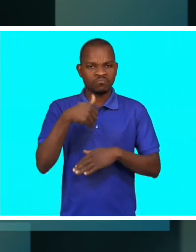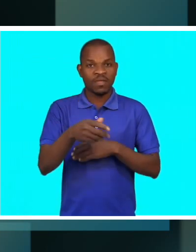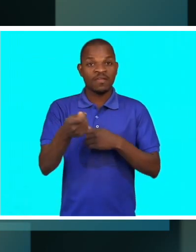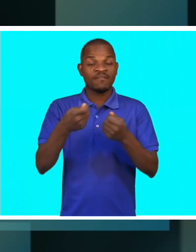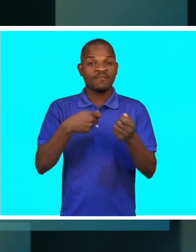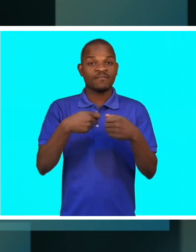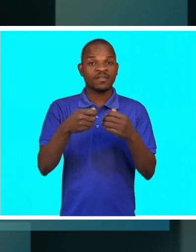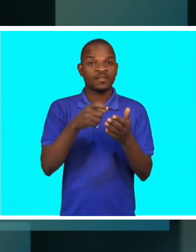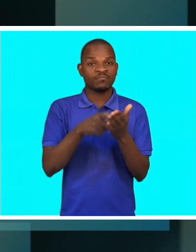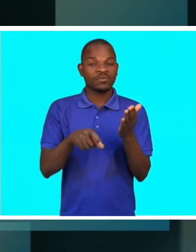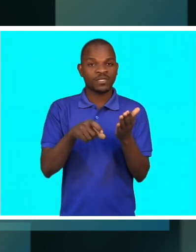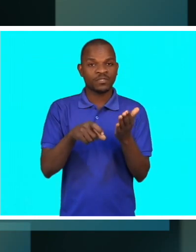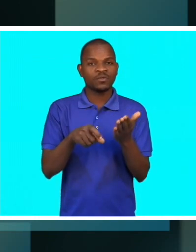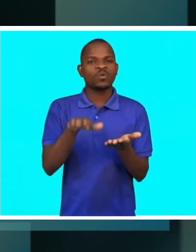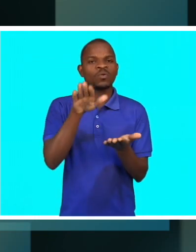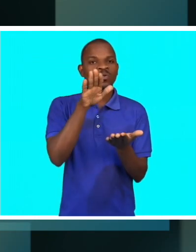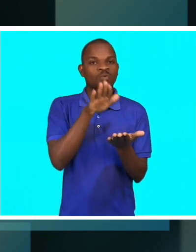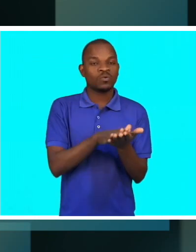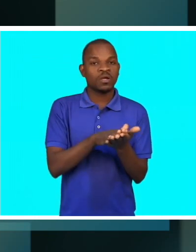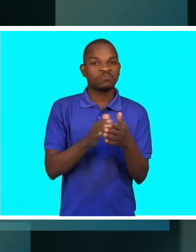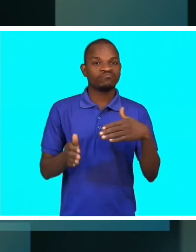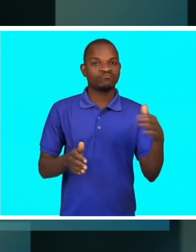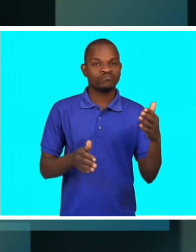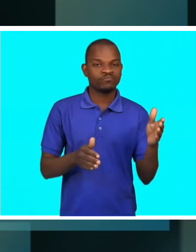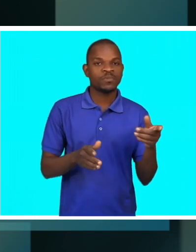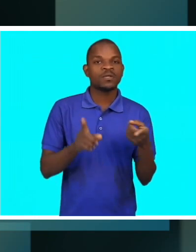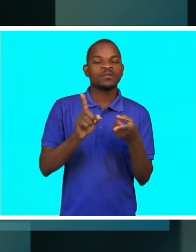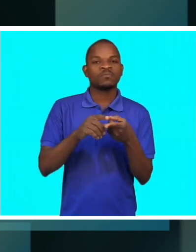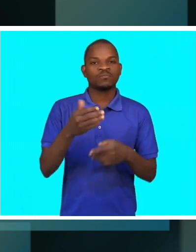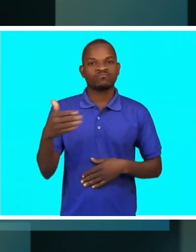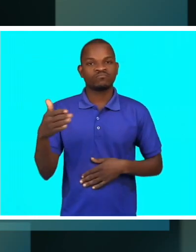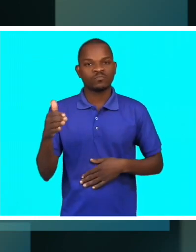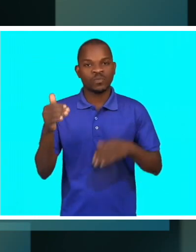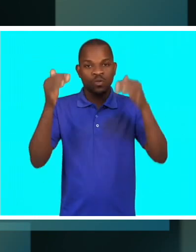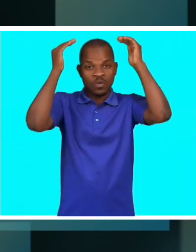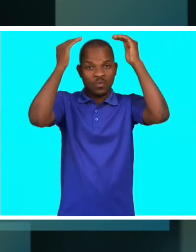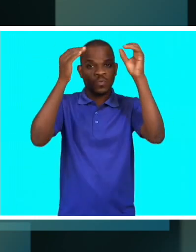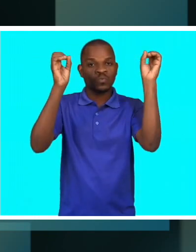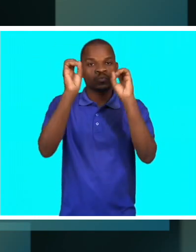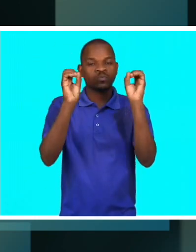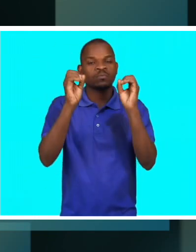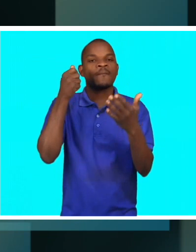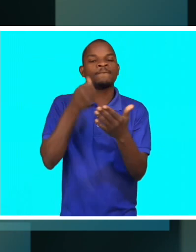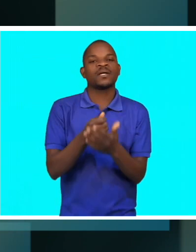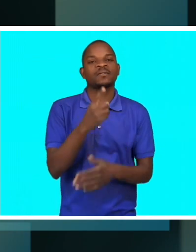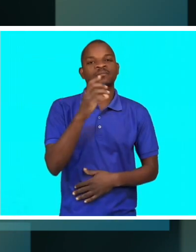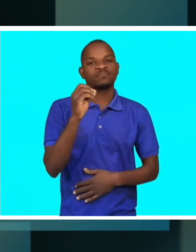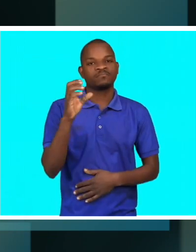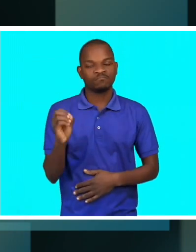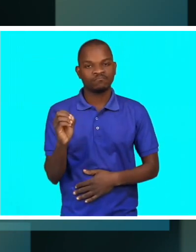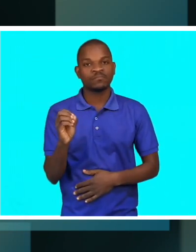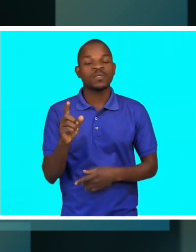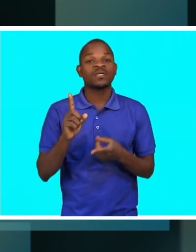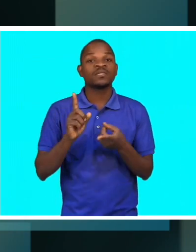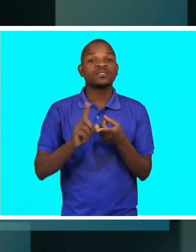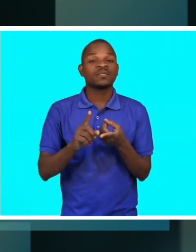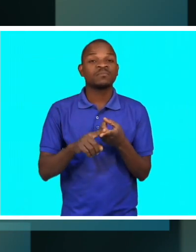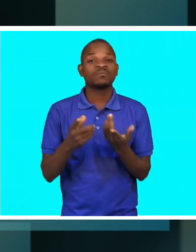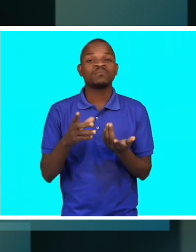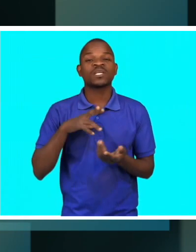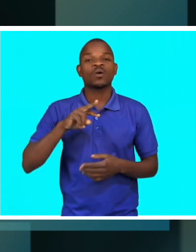bilhetes de pré-venda para a bancada central-oeste não coberta está a 100 meticais no topo bem como para a bancada central